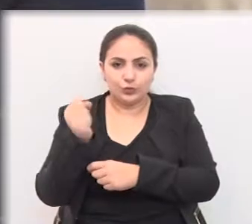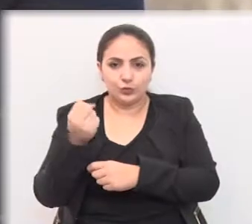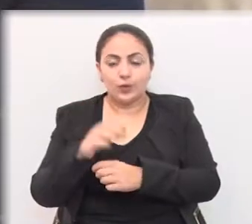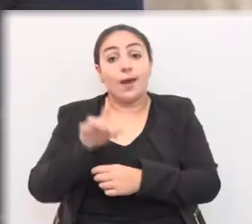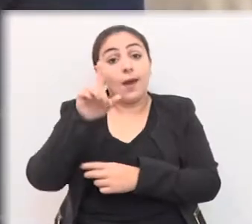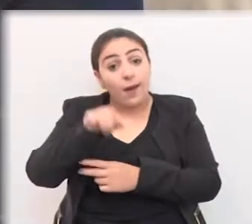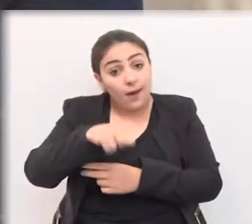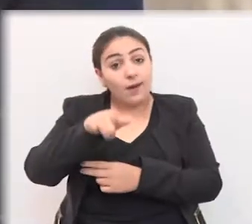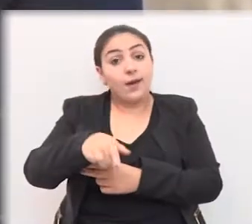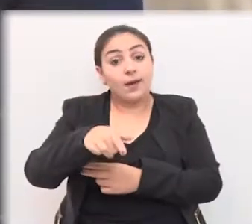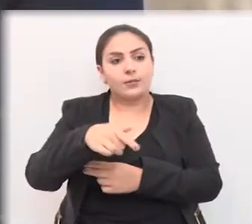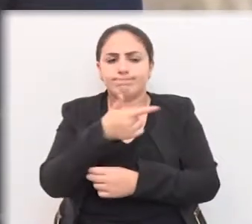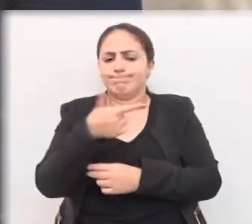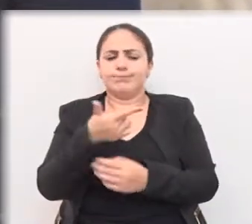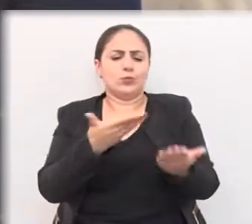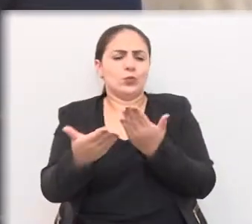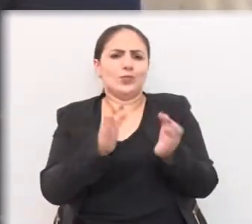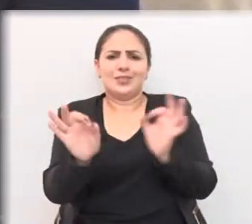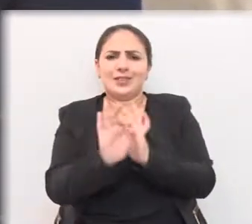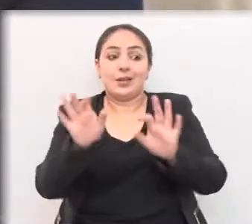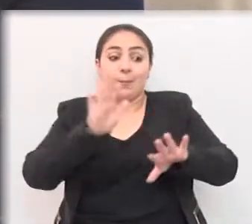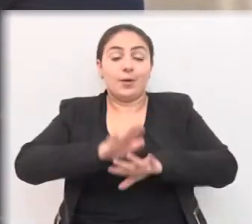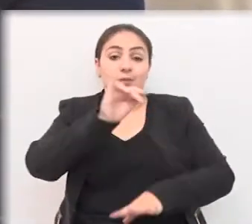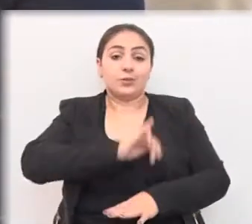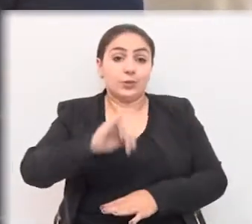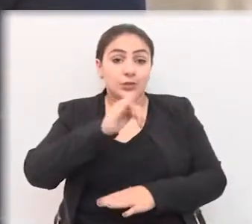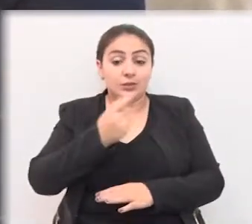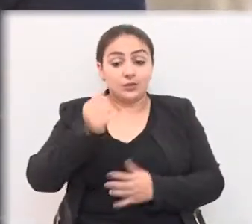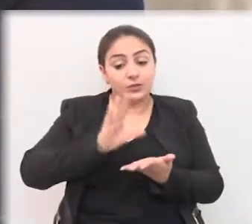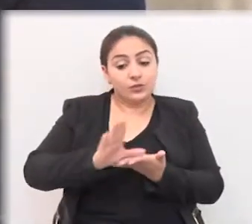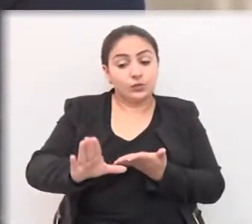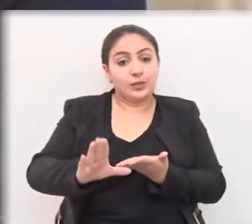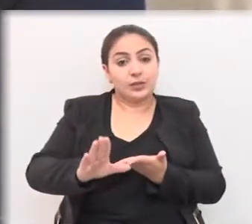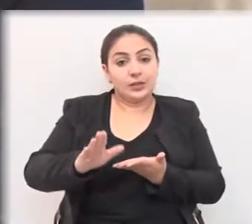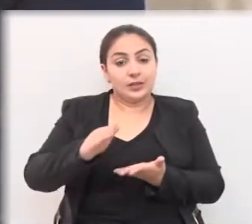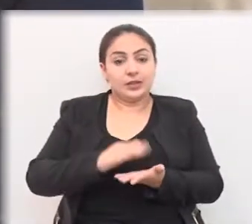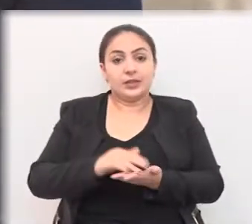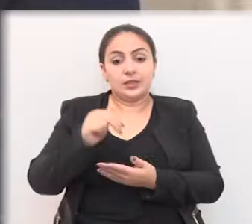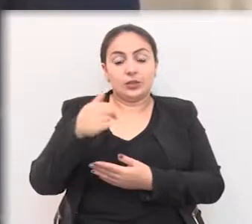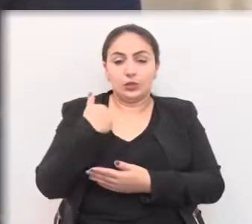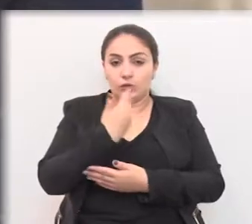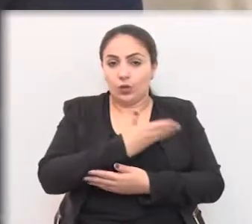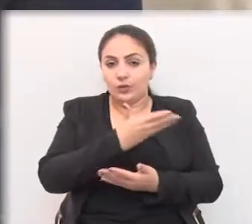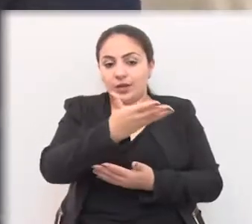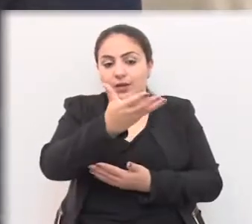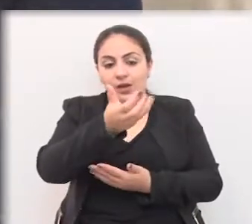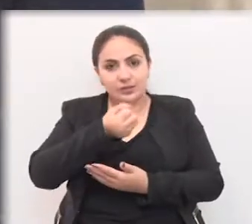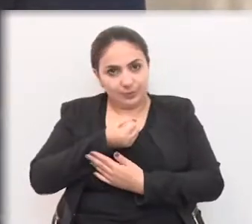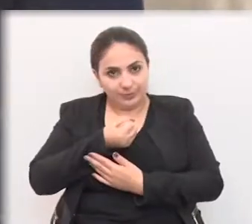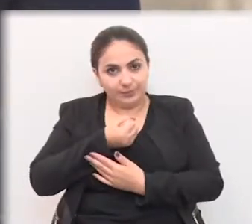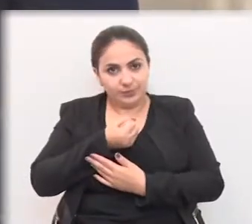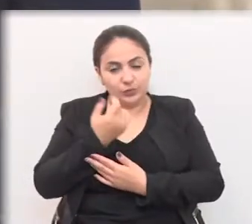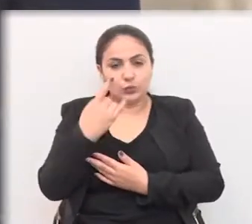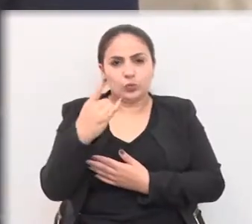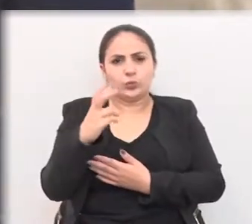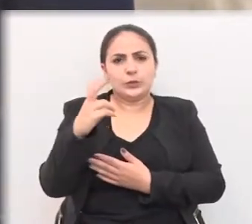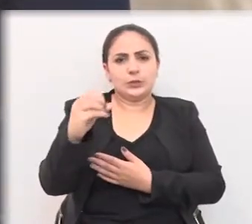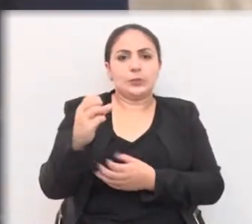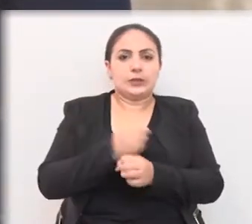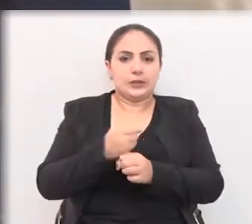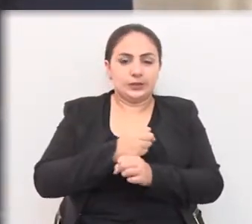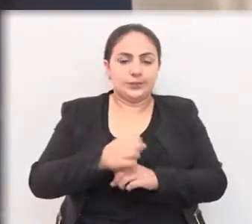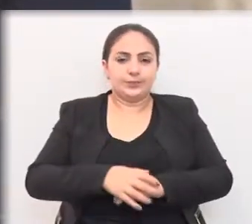2018. Eu não tenho dúvida nenhuma, o mais importante investimento que a metade norte do Estado terá recebido